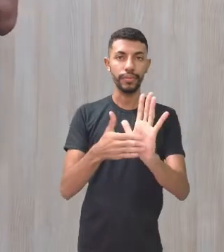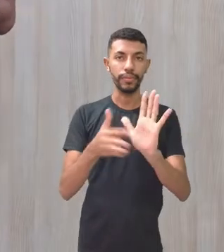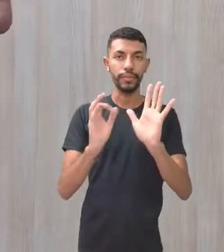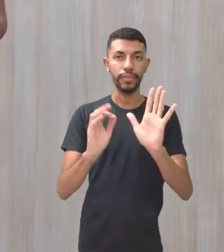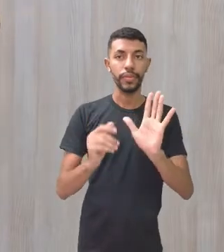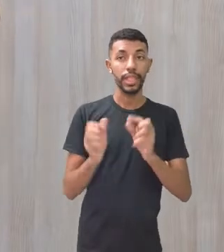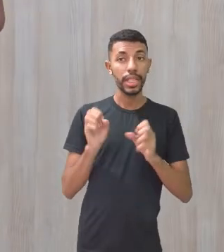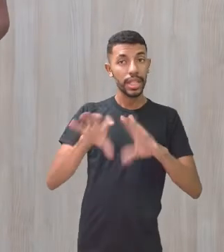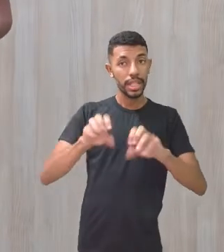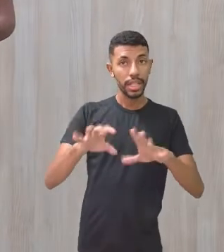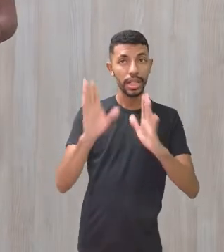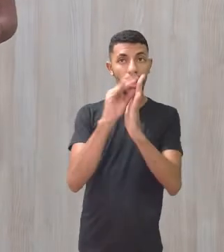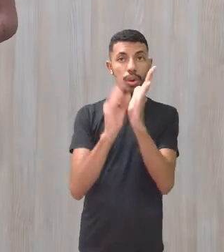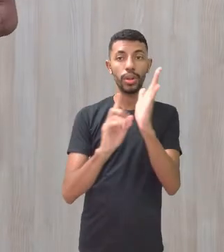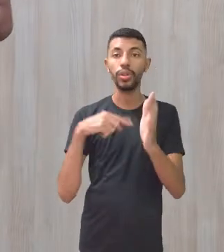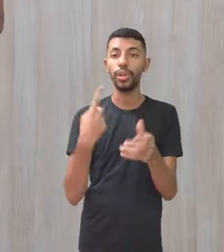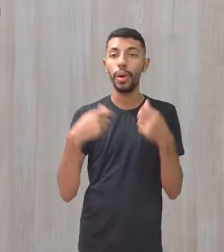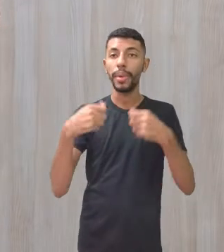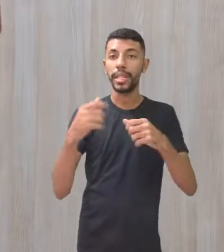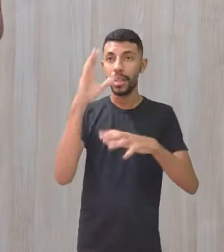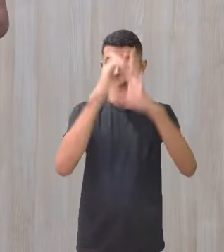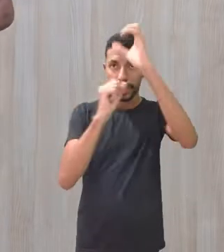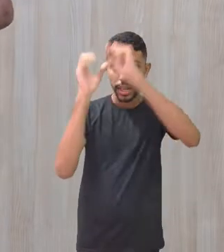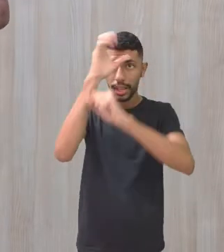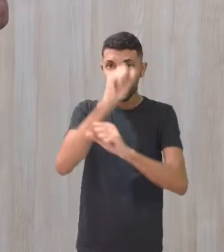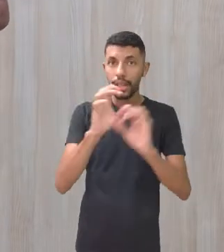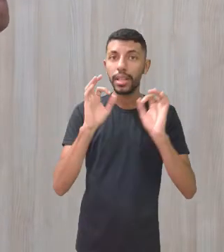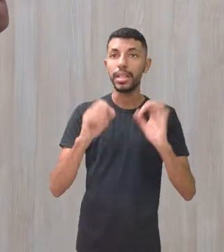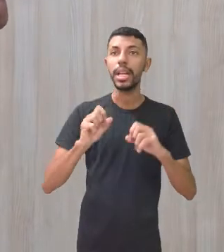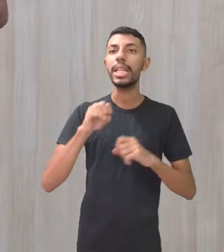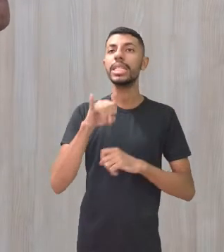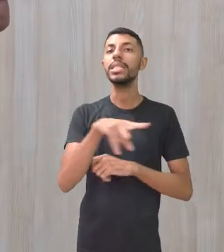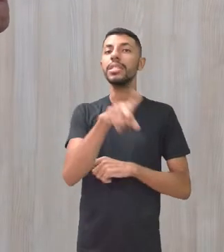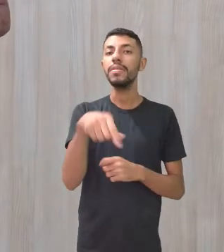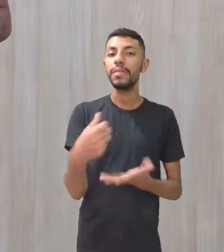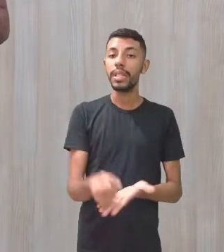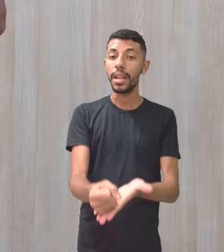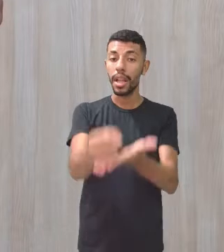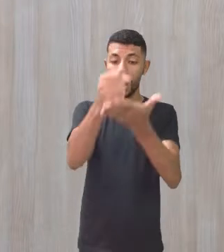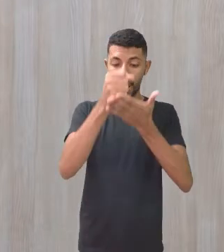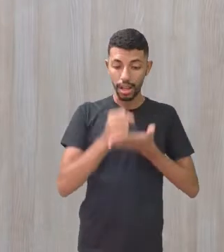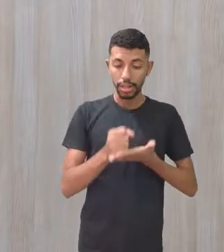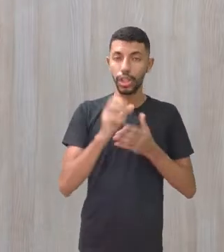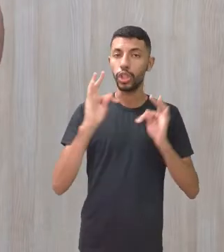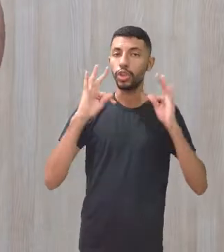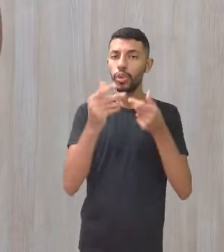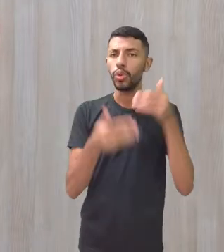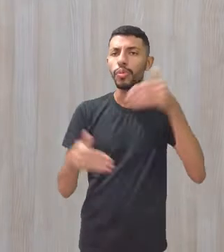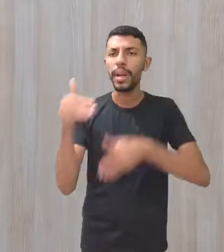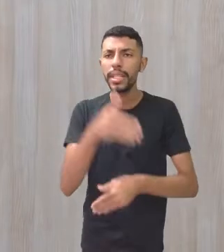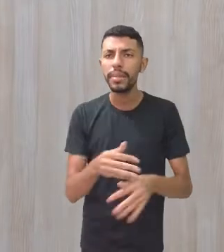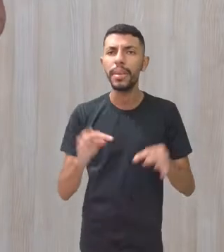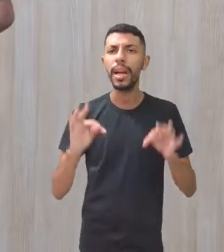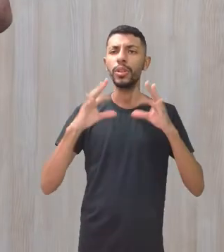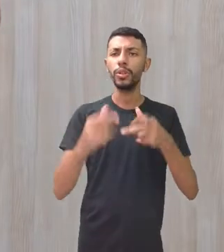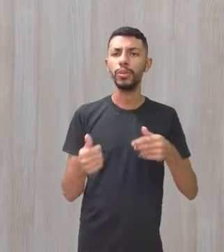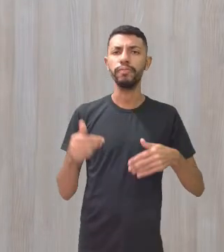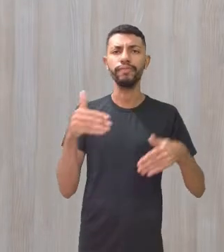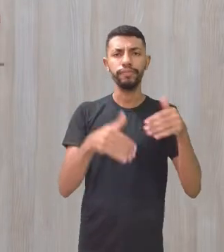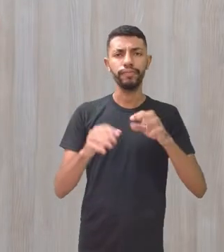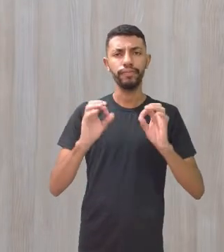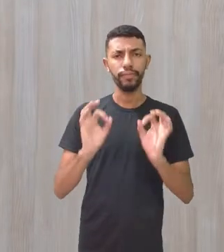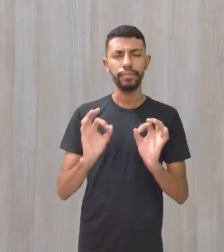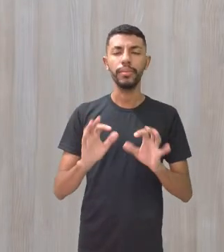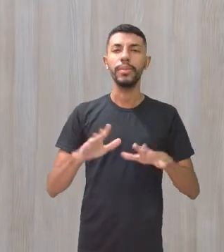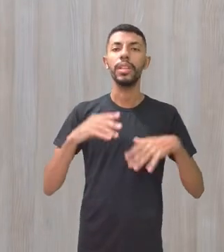daquele conteúdo que a gente precisa aprender e se vocês contribuírem, né, se todo mundo participar, todo mundo engajar, eu vou deixar